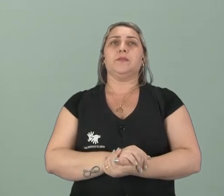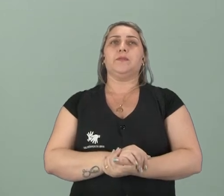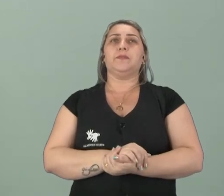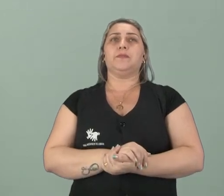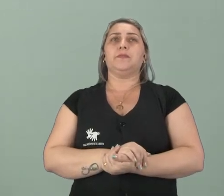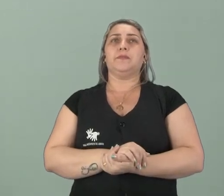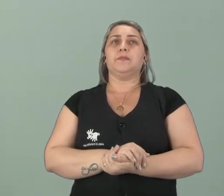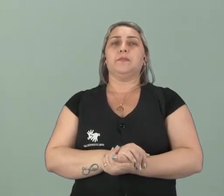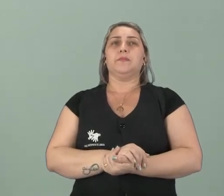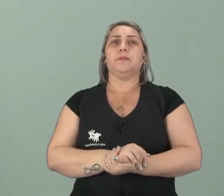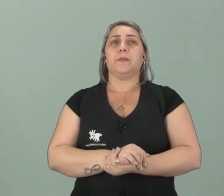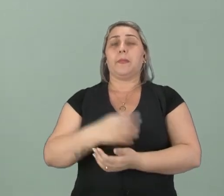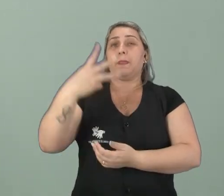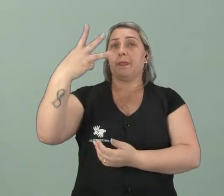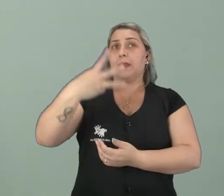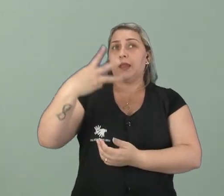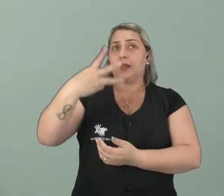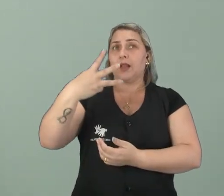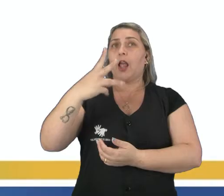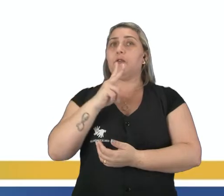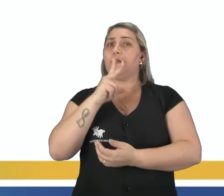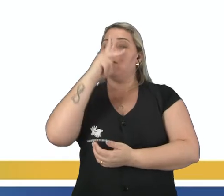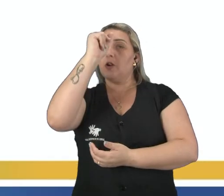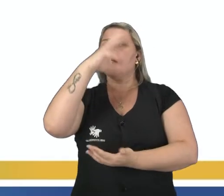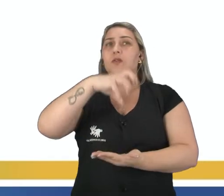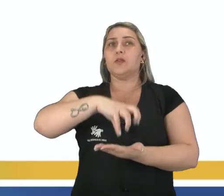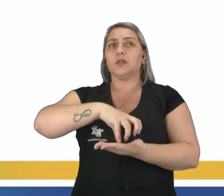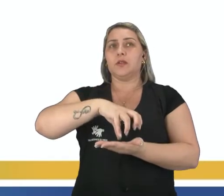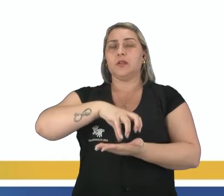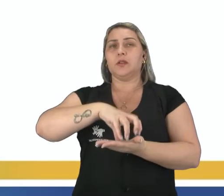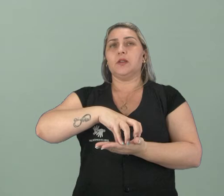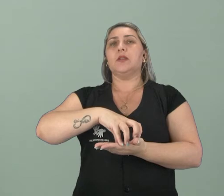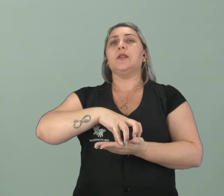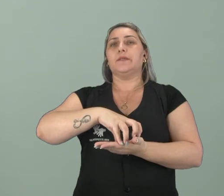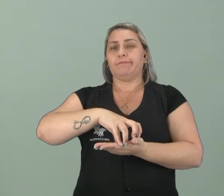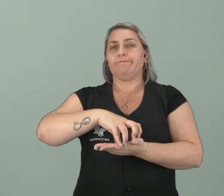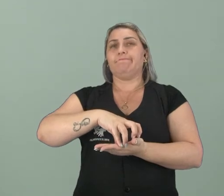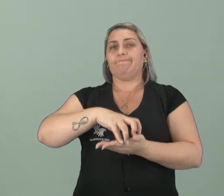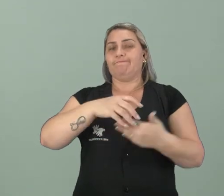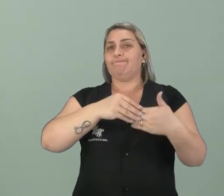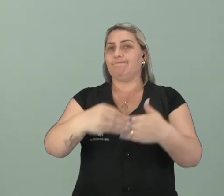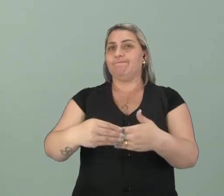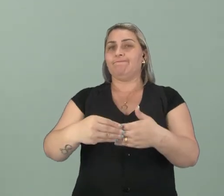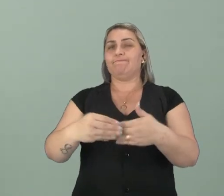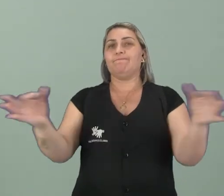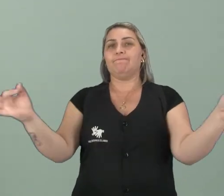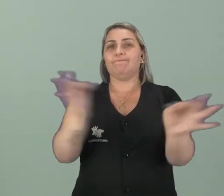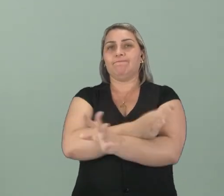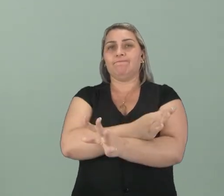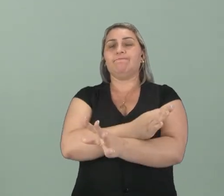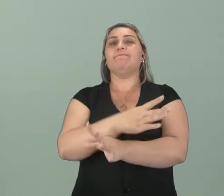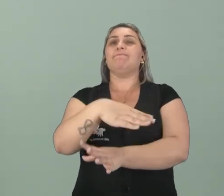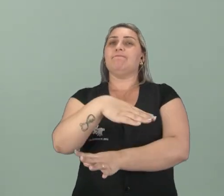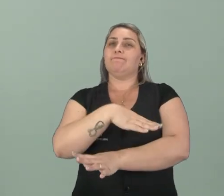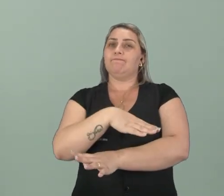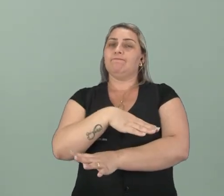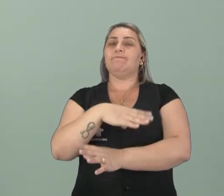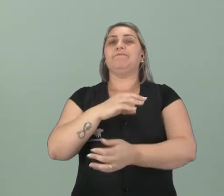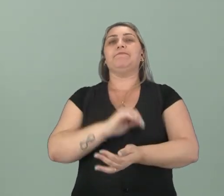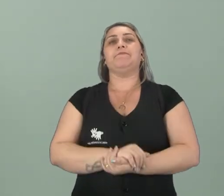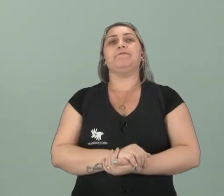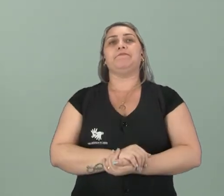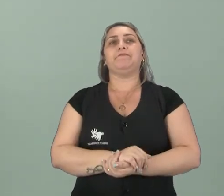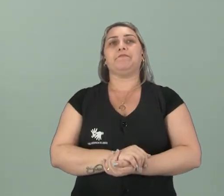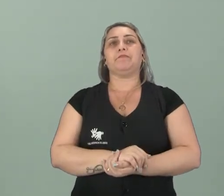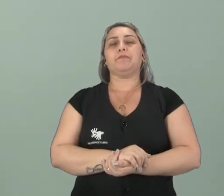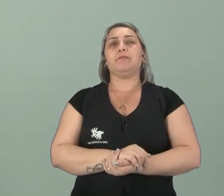nosso terceiro item, forte concentração espacial, que levou à formação de grandes complexos urbanos, que